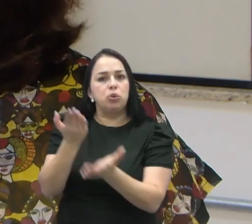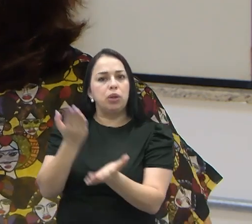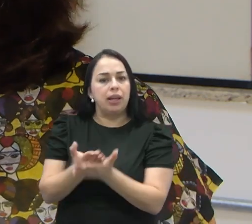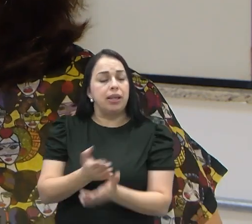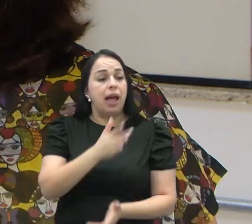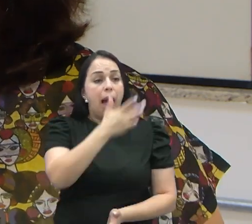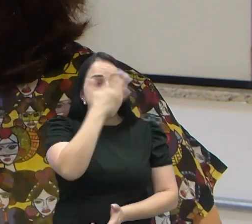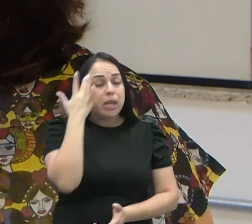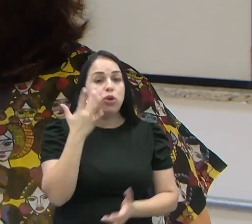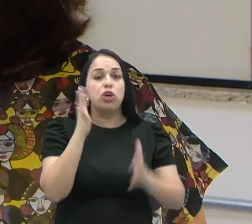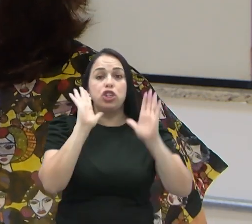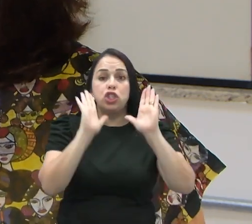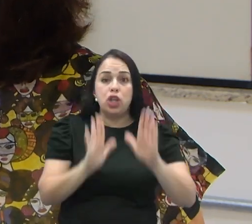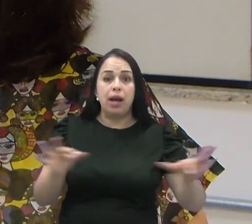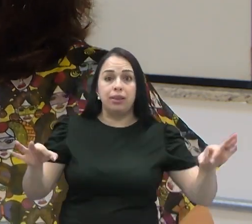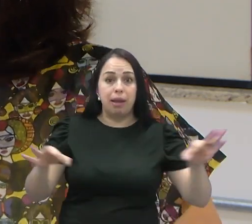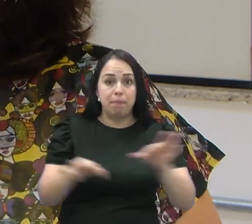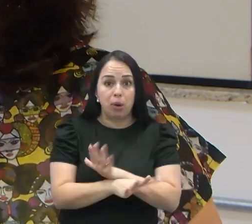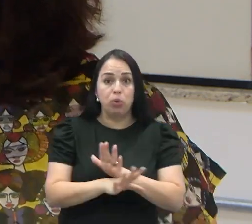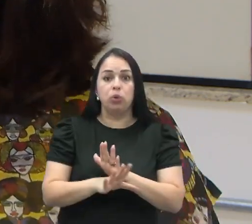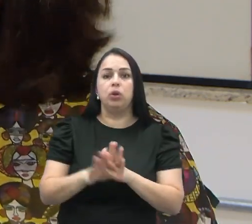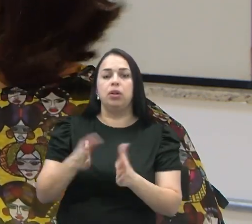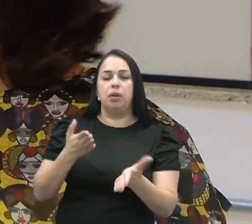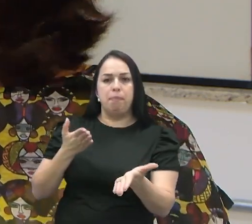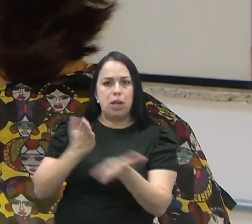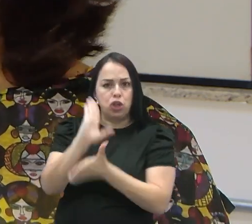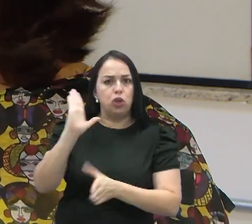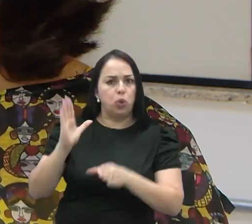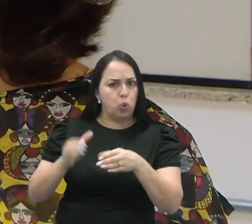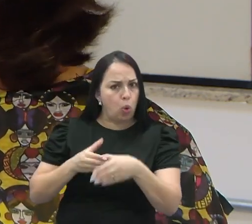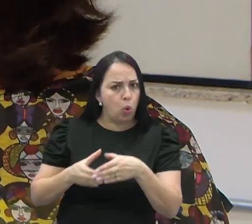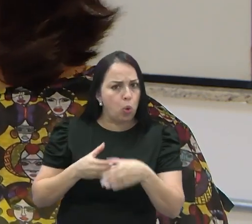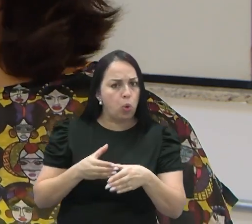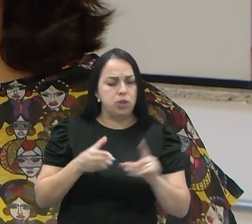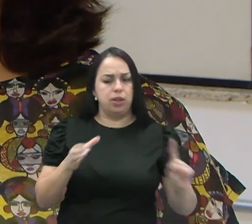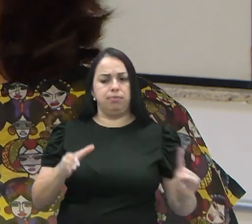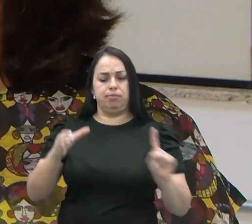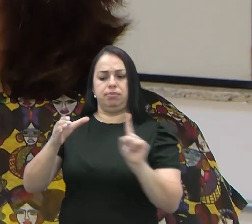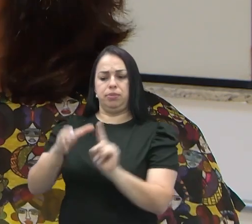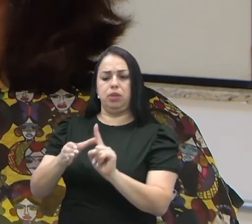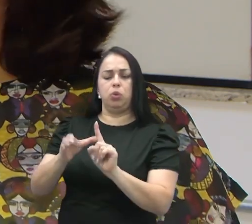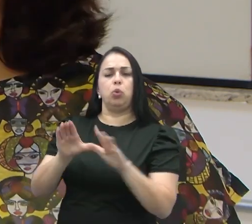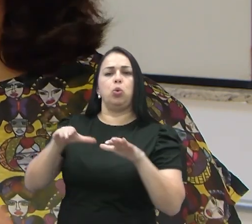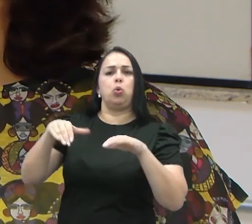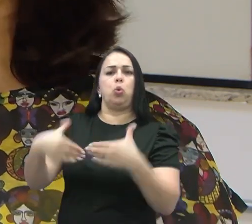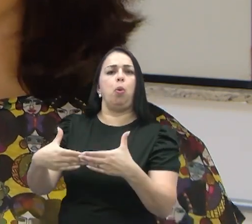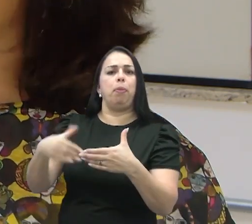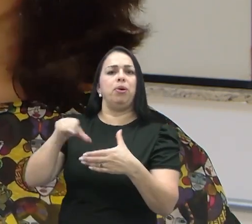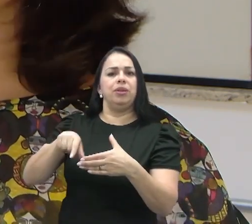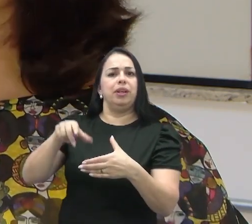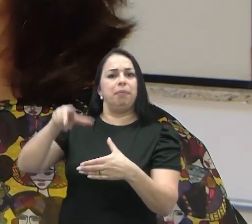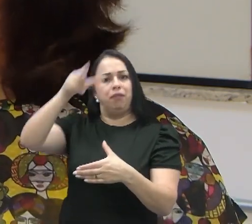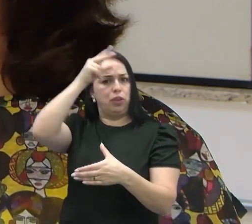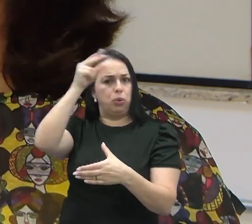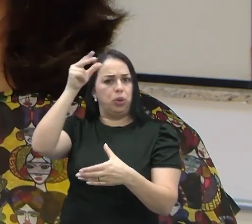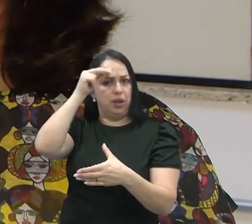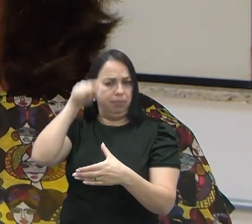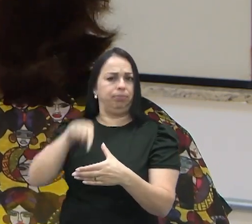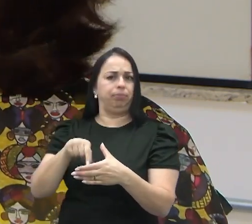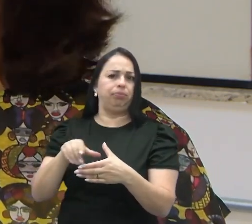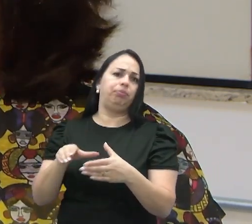Professores. Então, quando a pessoa está dentro da Prefeitura, passou no concurso e passa a fazer parte